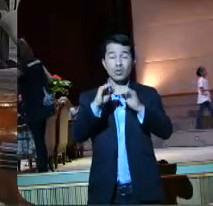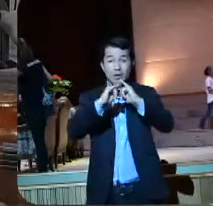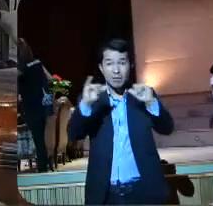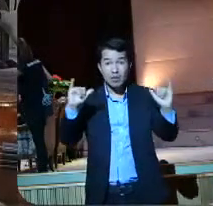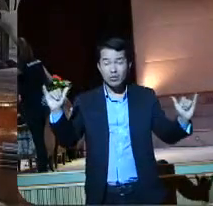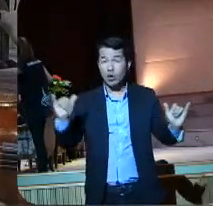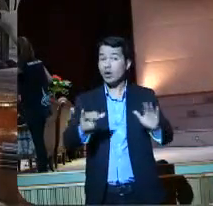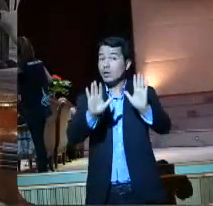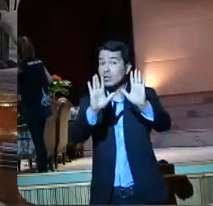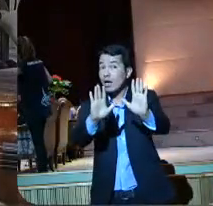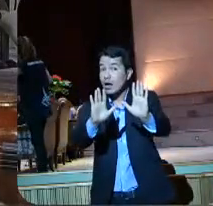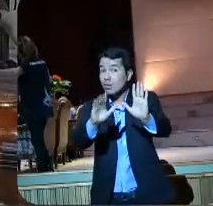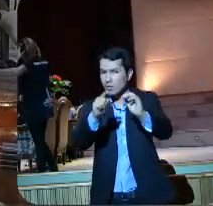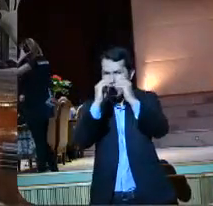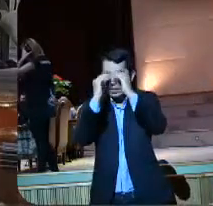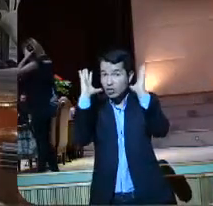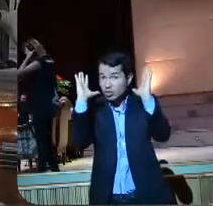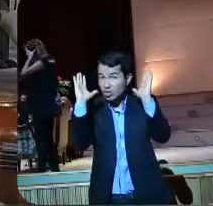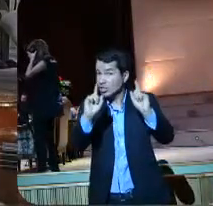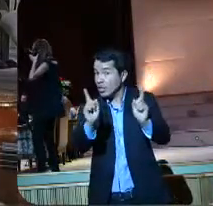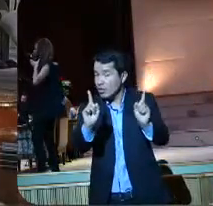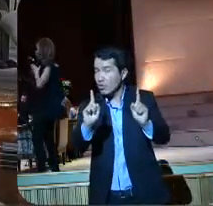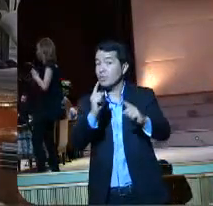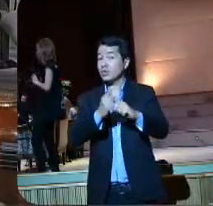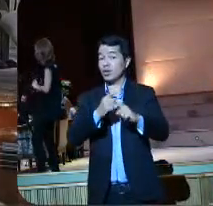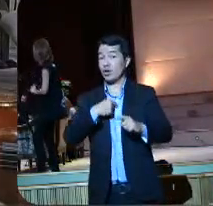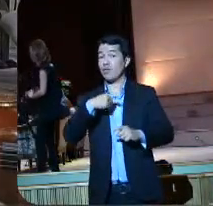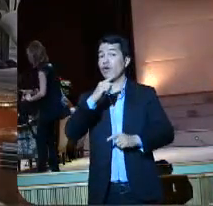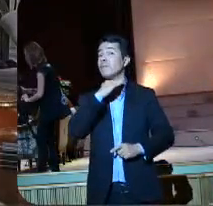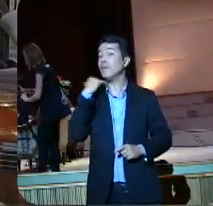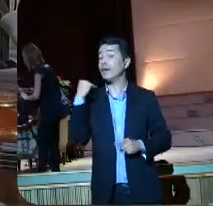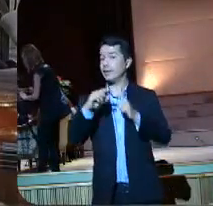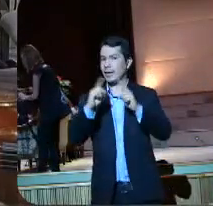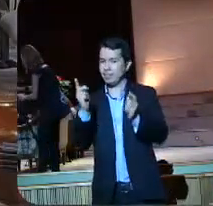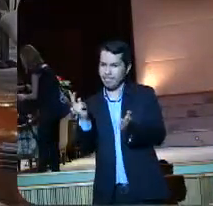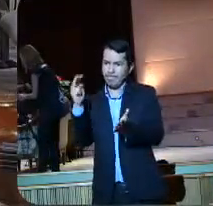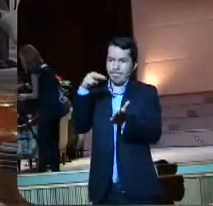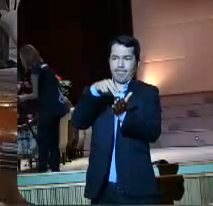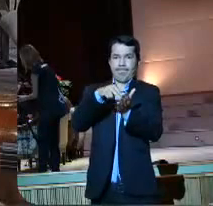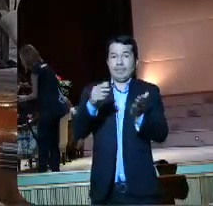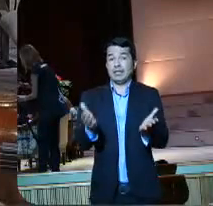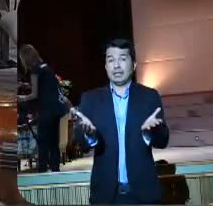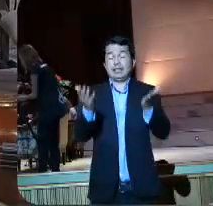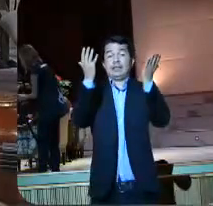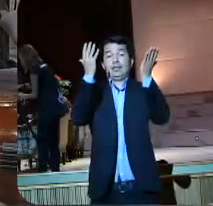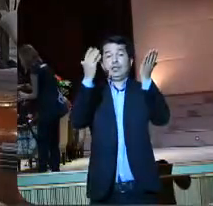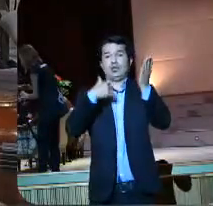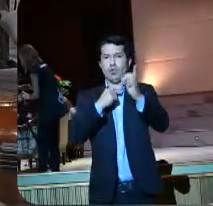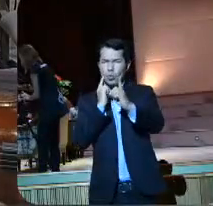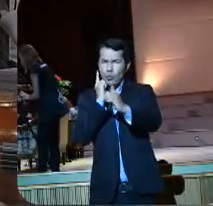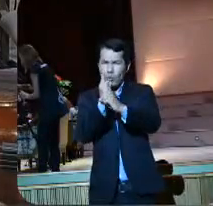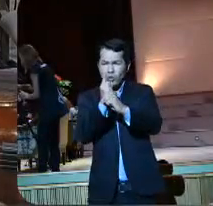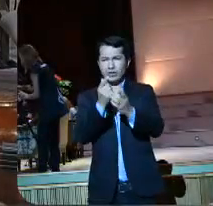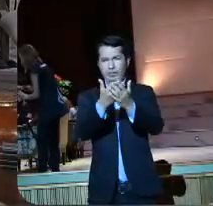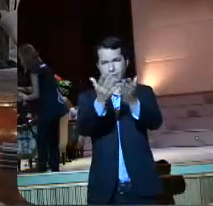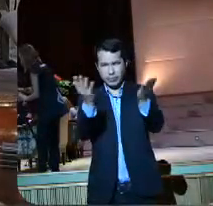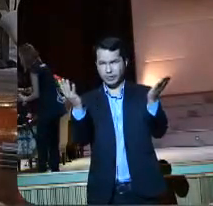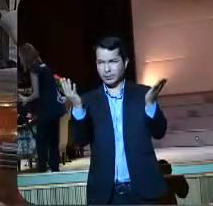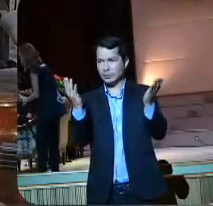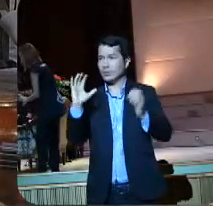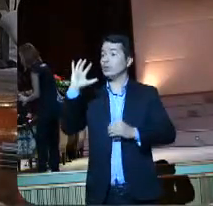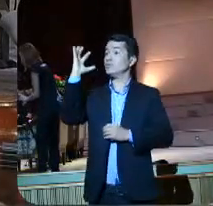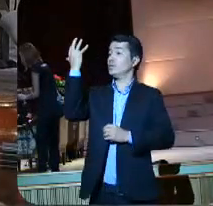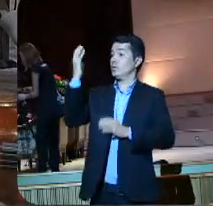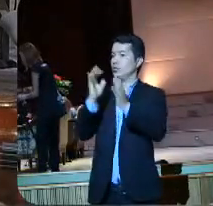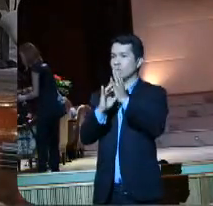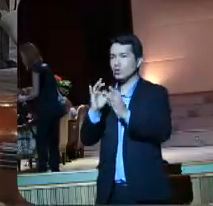quando eu ressuscitar, eu tenho um encontro marcado com vocês. E Jesus foi, ao ressuscitar, buscar cada um daqueles